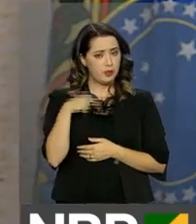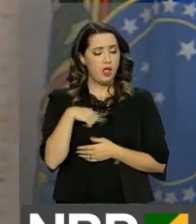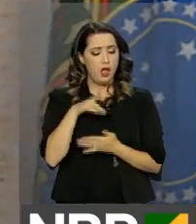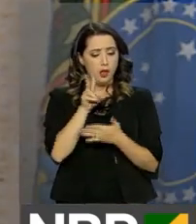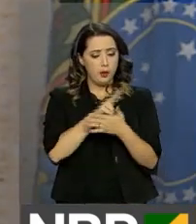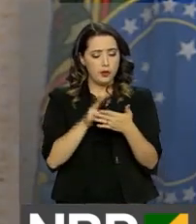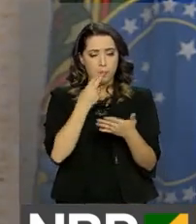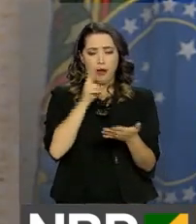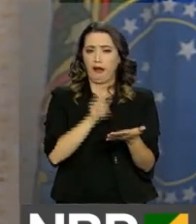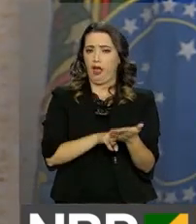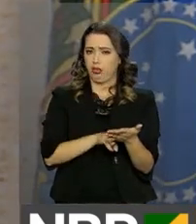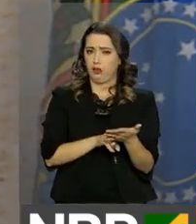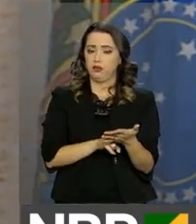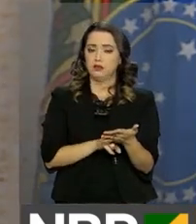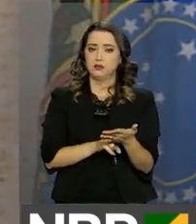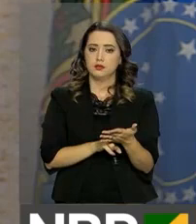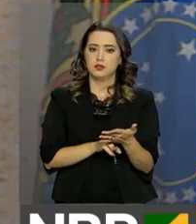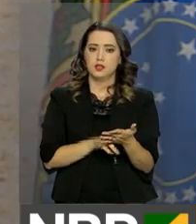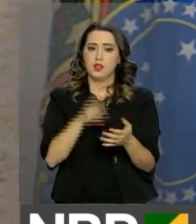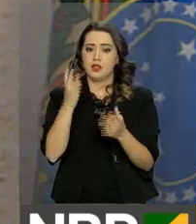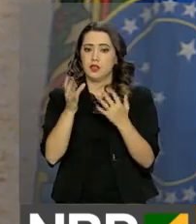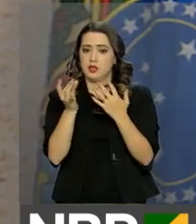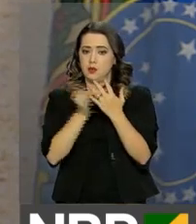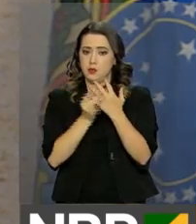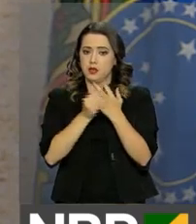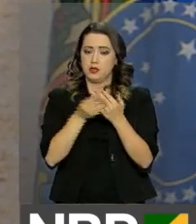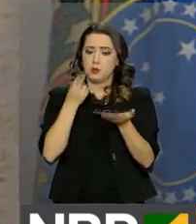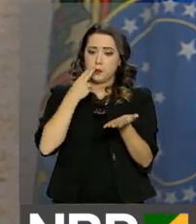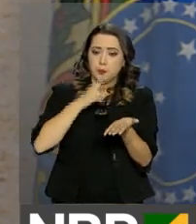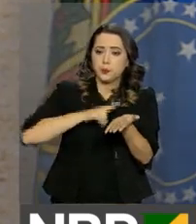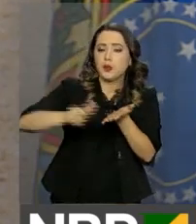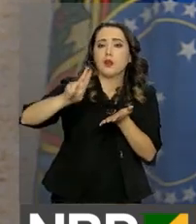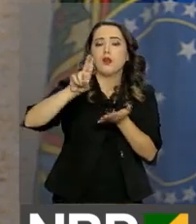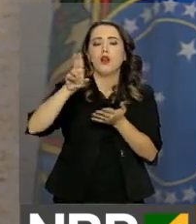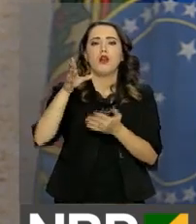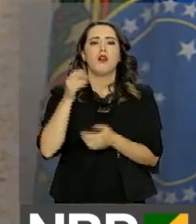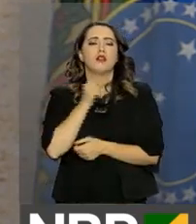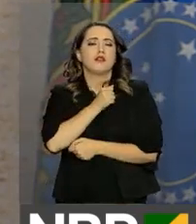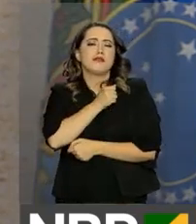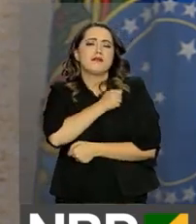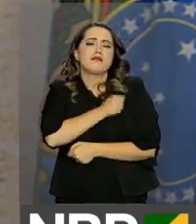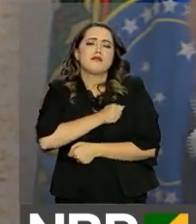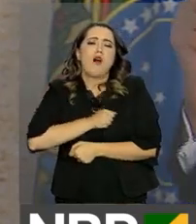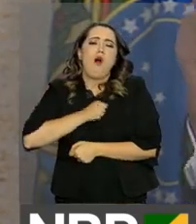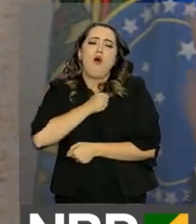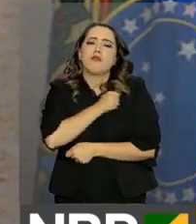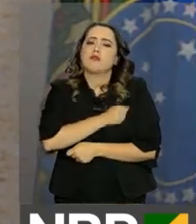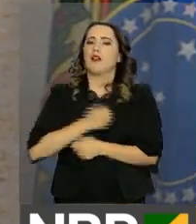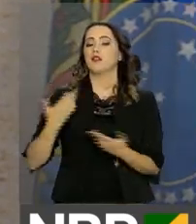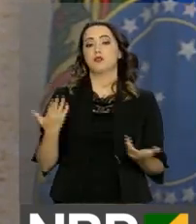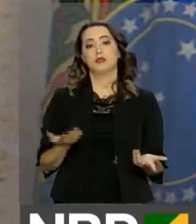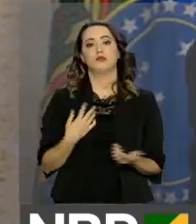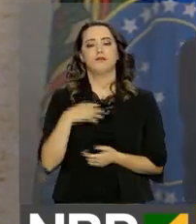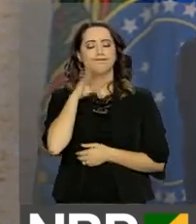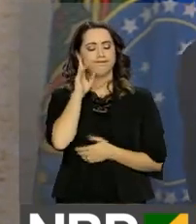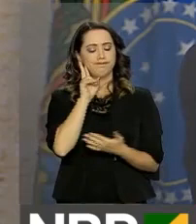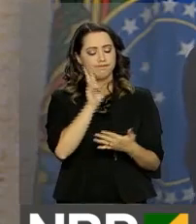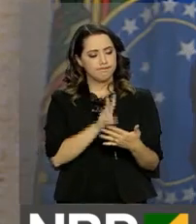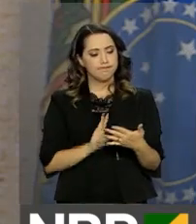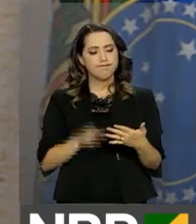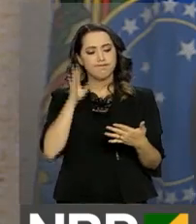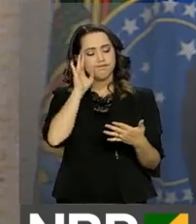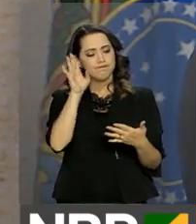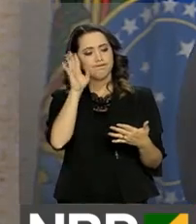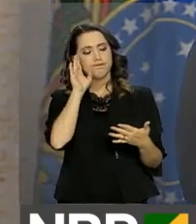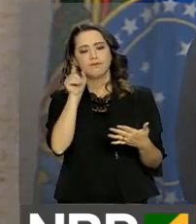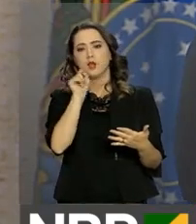uma carta que o marido mandou para a esposa, uma carta de muita saudade, né? E eu fiquei imaginando, confesso aos senhores e senhoras,